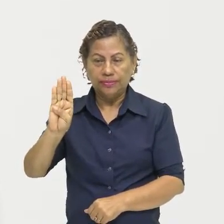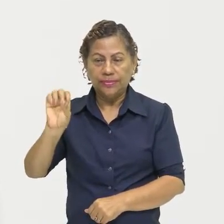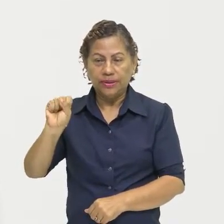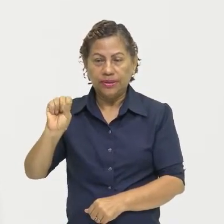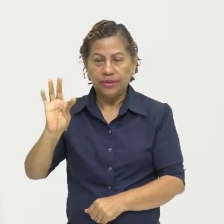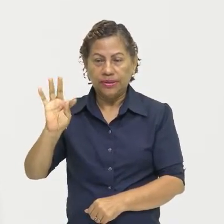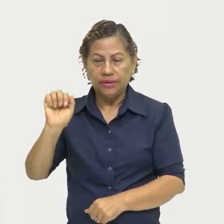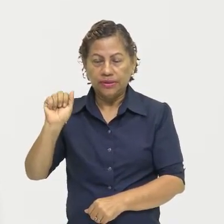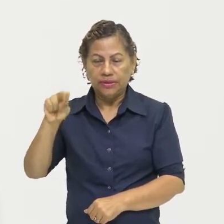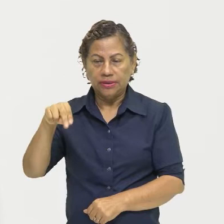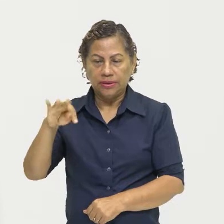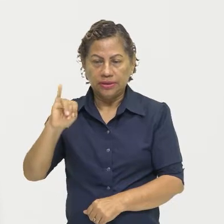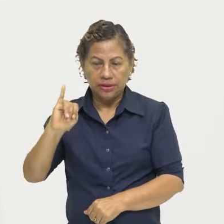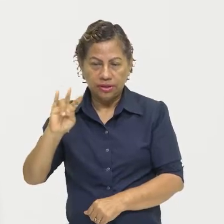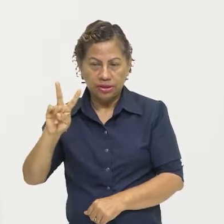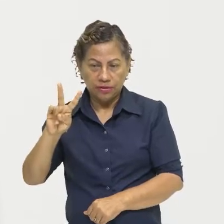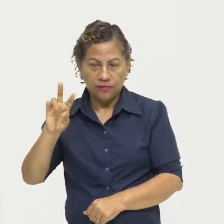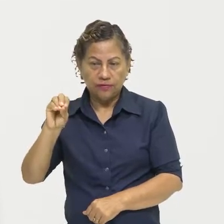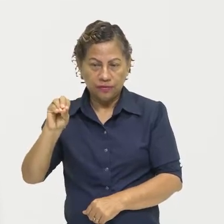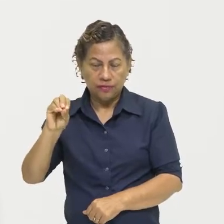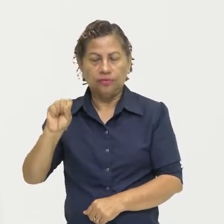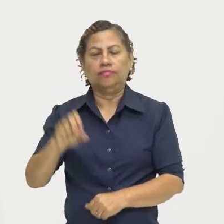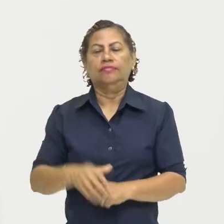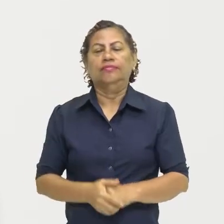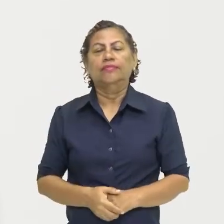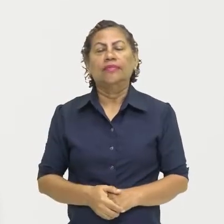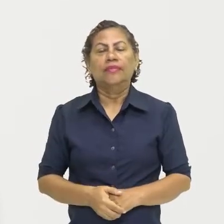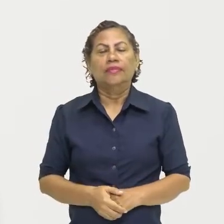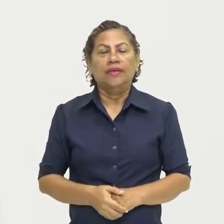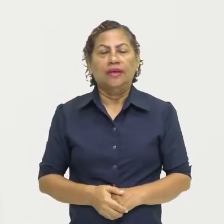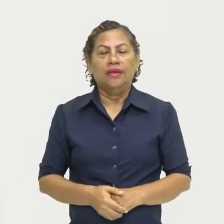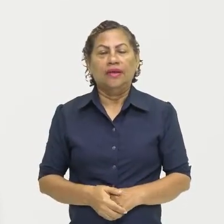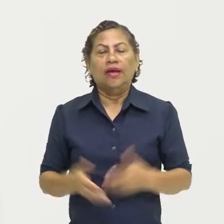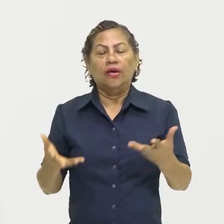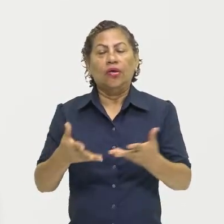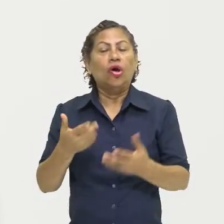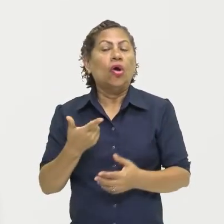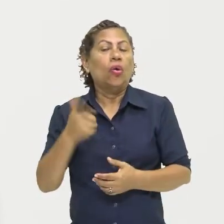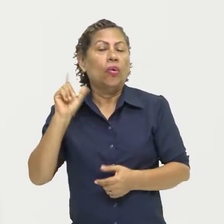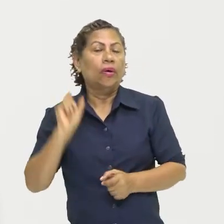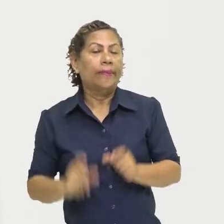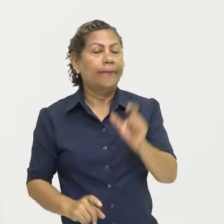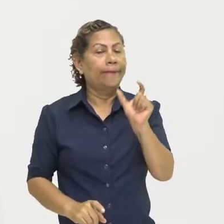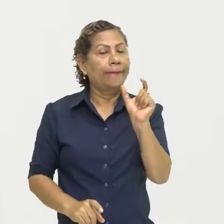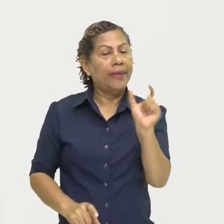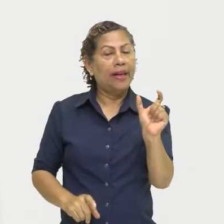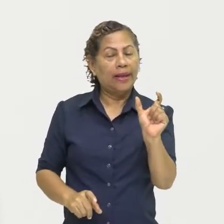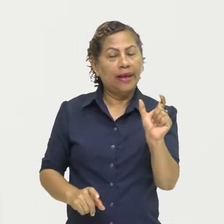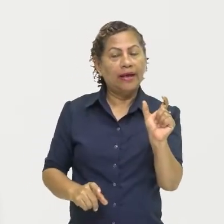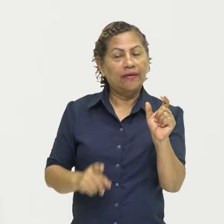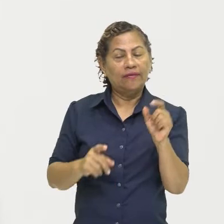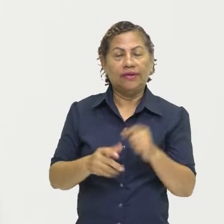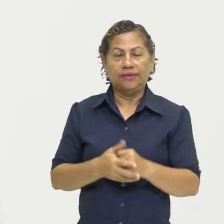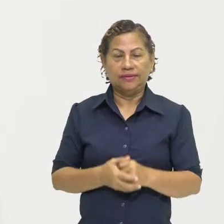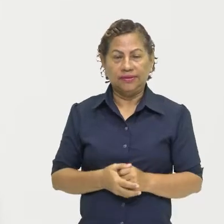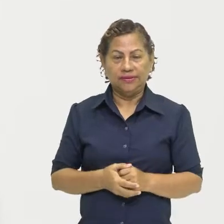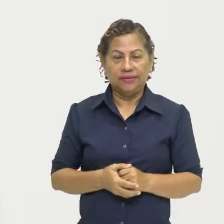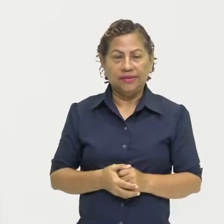Então, nós temos outros substantivos que também eles vão pedir uma preposição. Olhos ansiosos